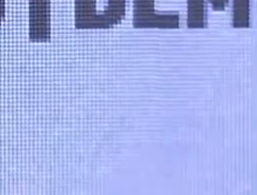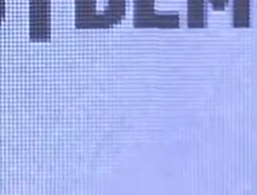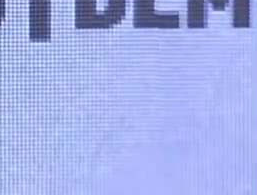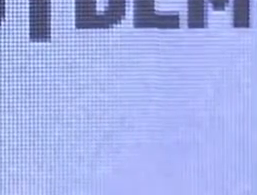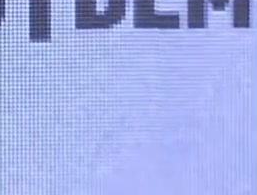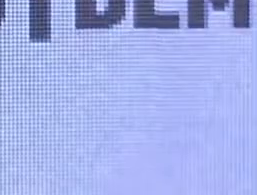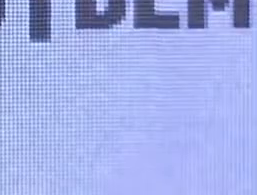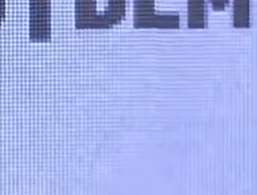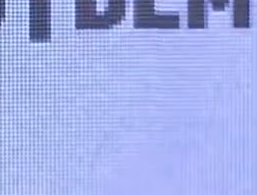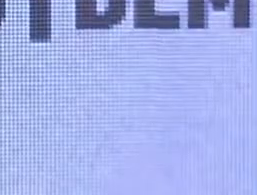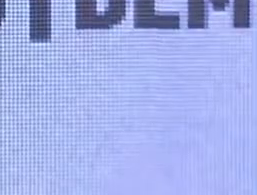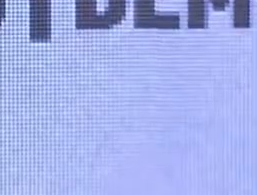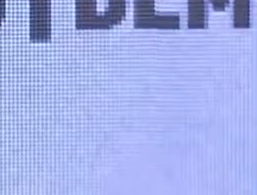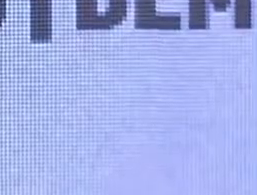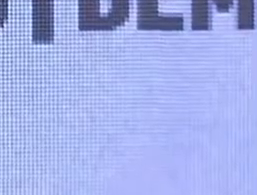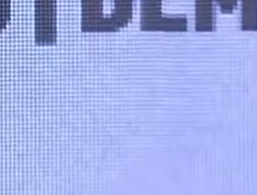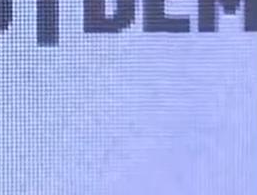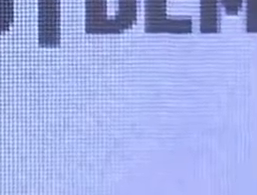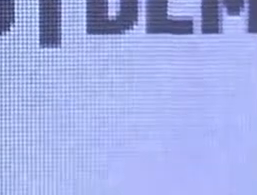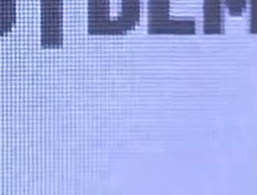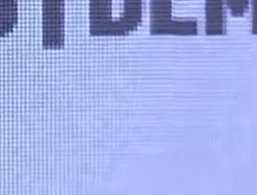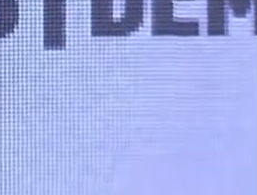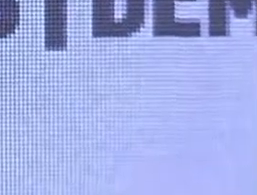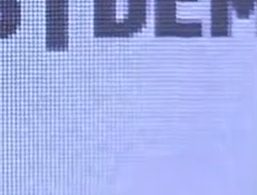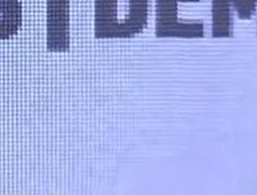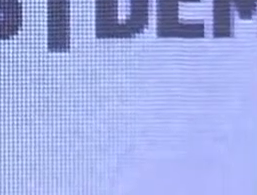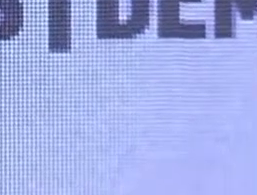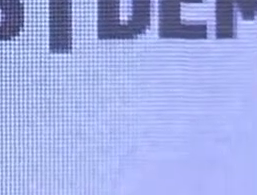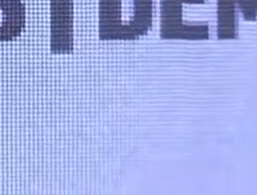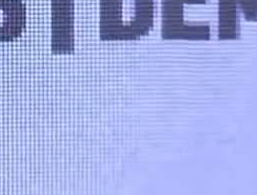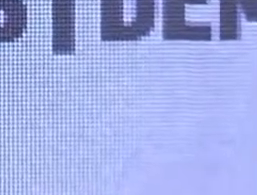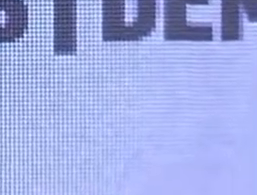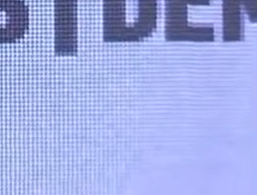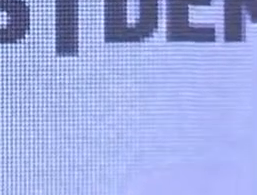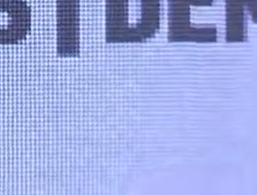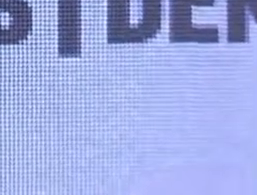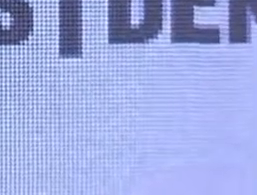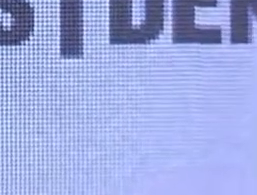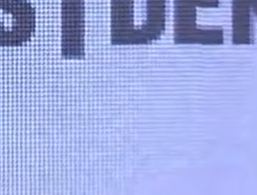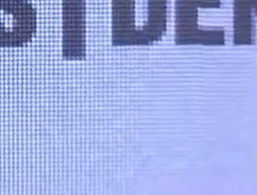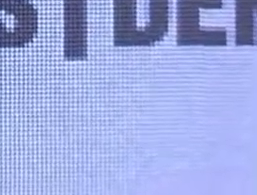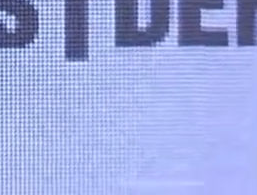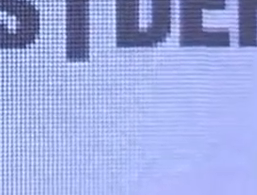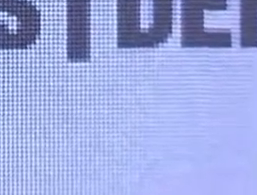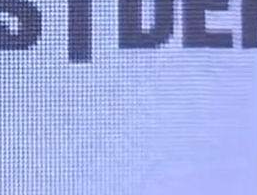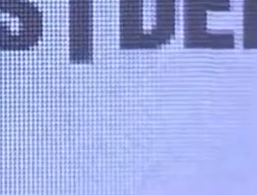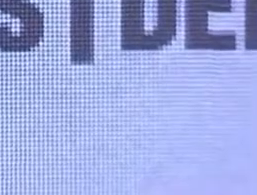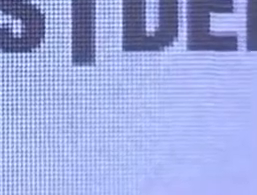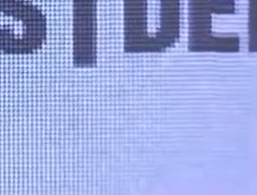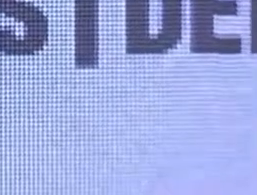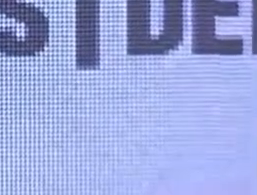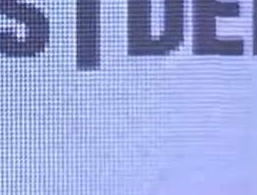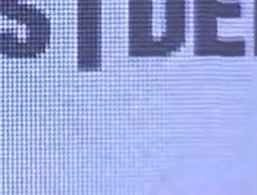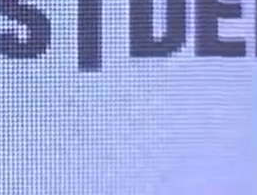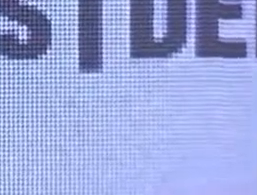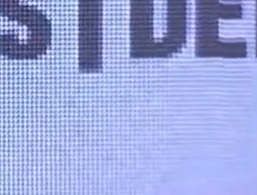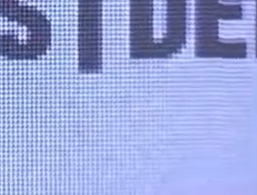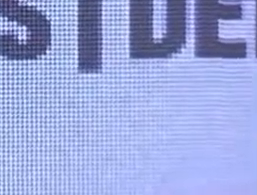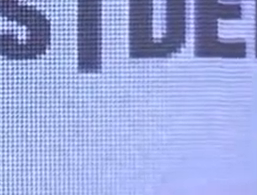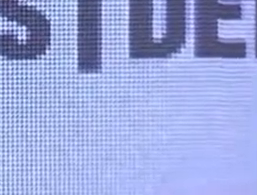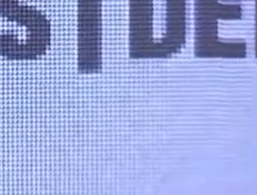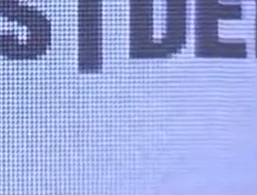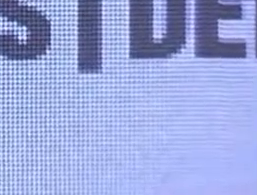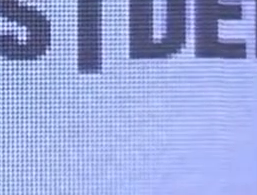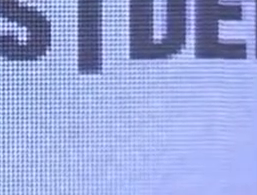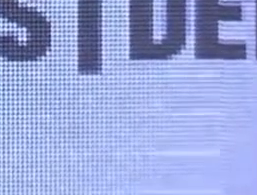nossa reflexão de conjuntura e definir estratégias para enfrentar e responder aos ataques